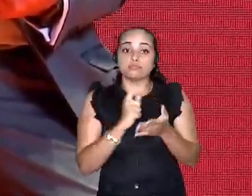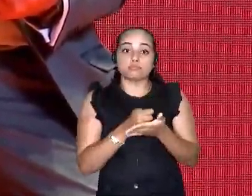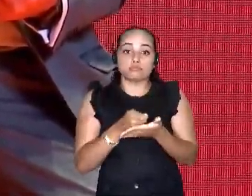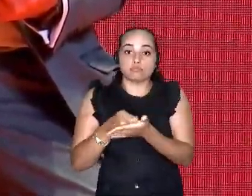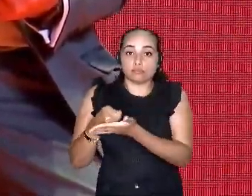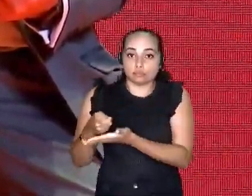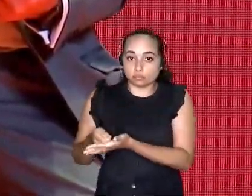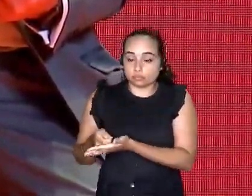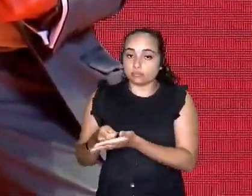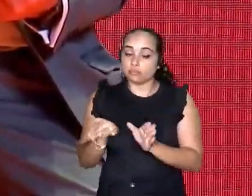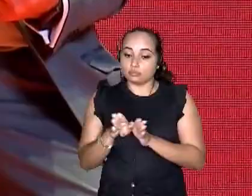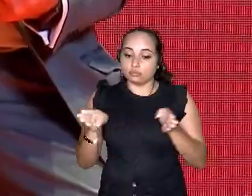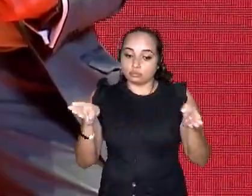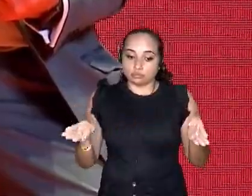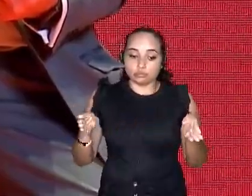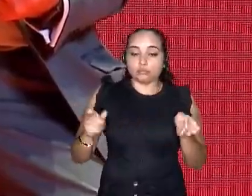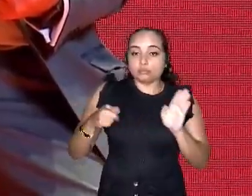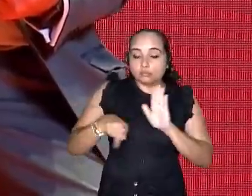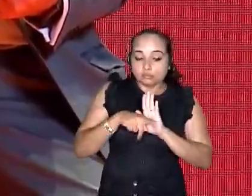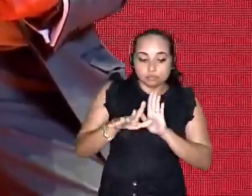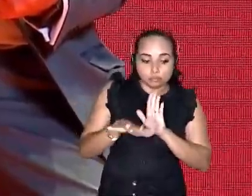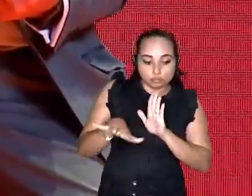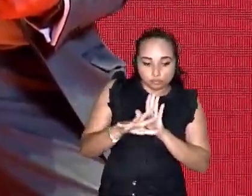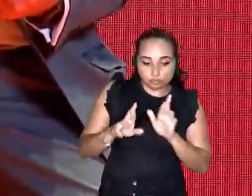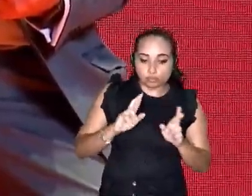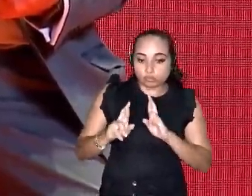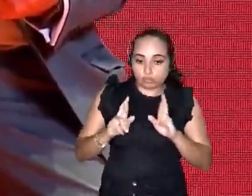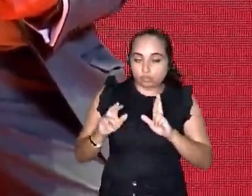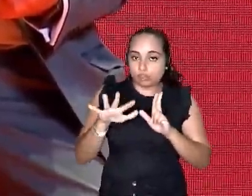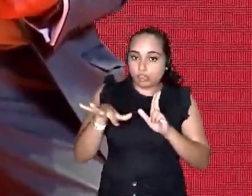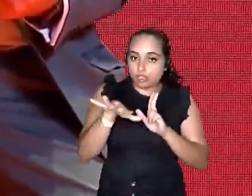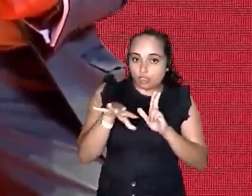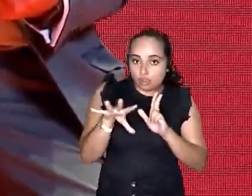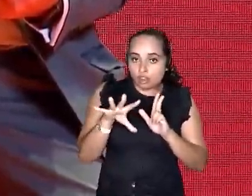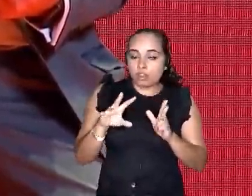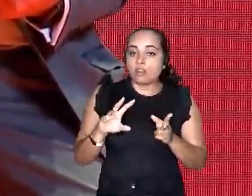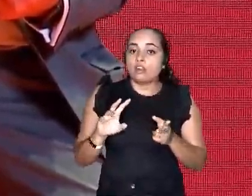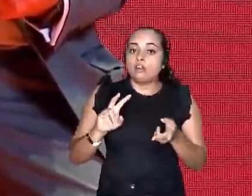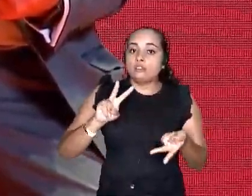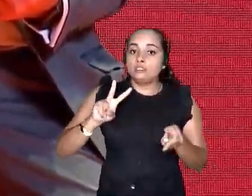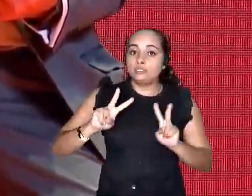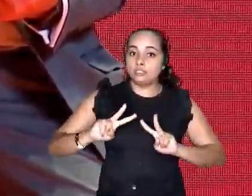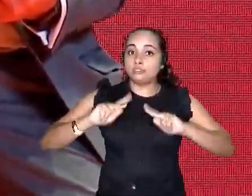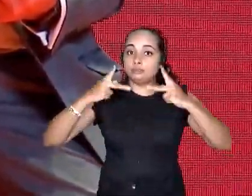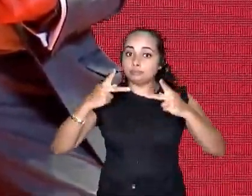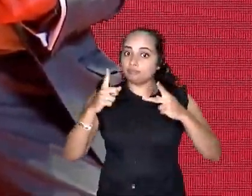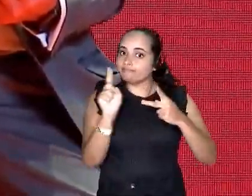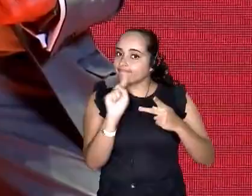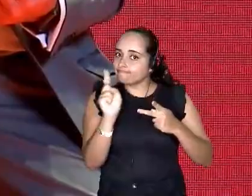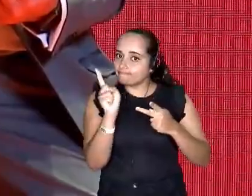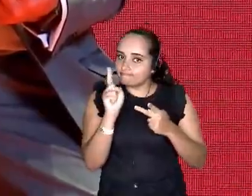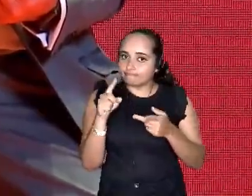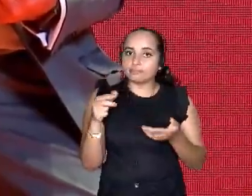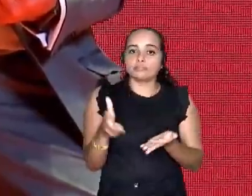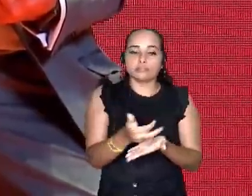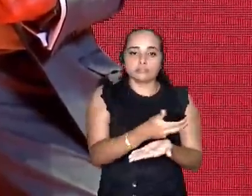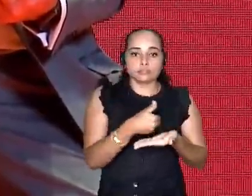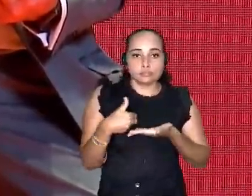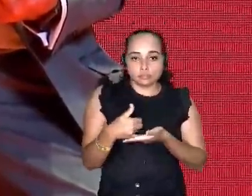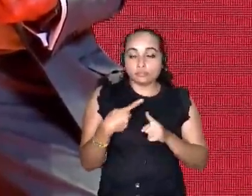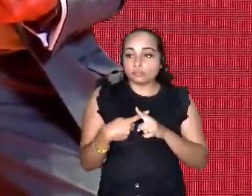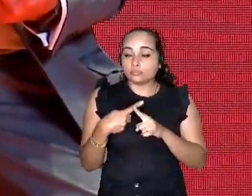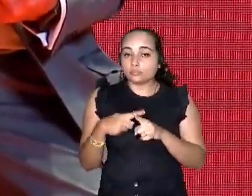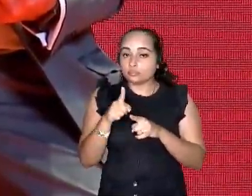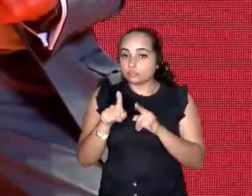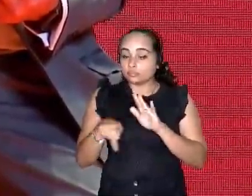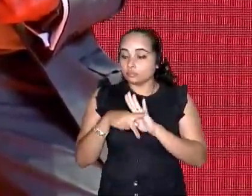medida provisória prevê a partes relacionadas em situações de dupla não tributação, na qual, de fato, isso é